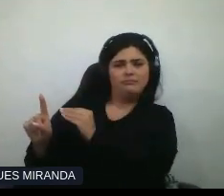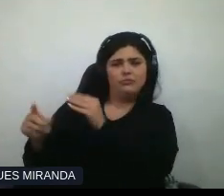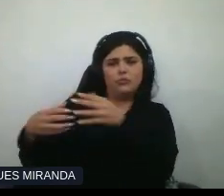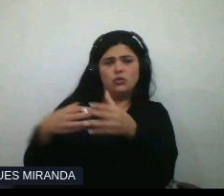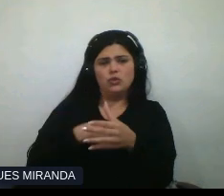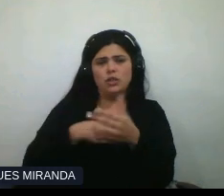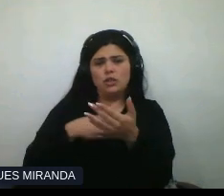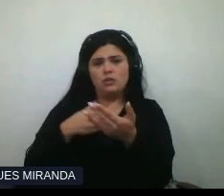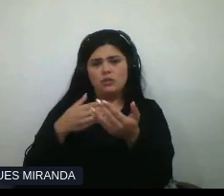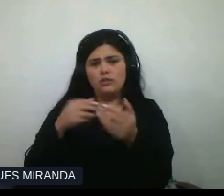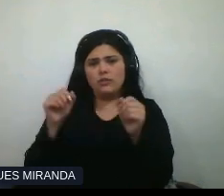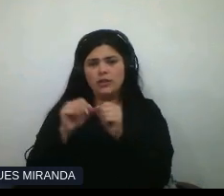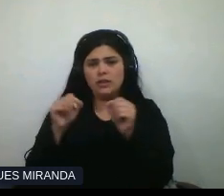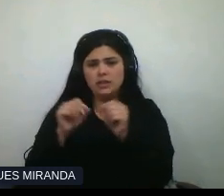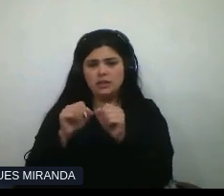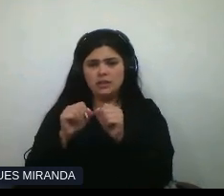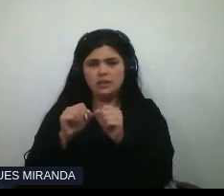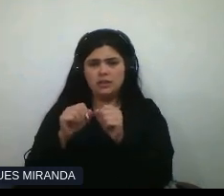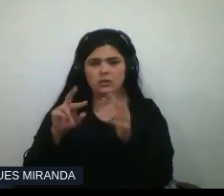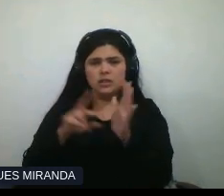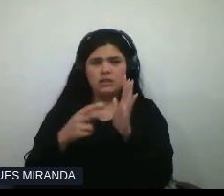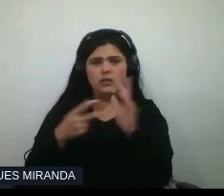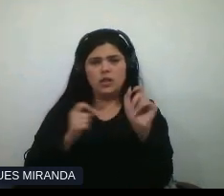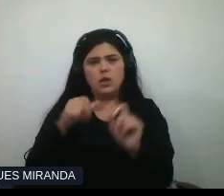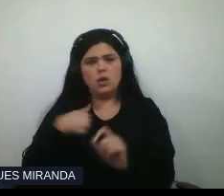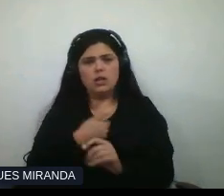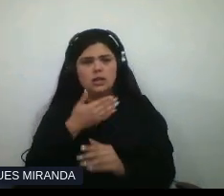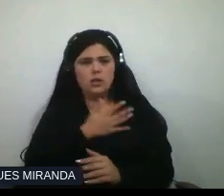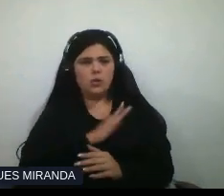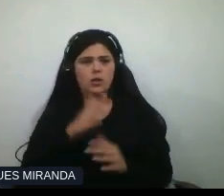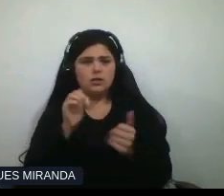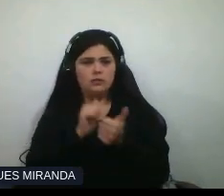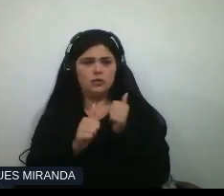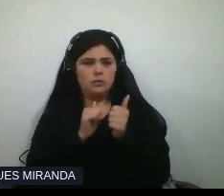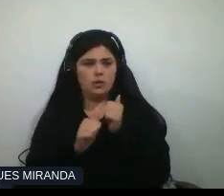tratar isso, e não quer dizer que nós não gostamos de futebol.